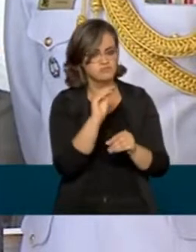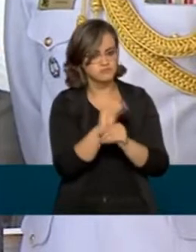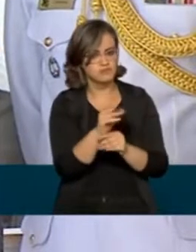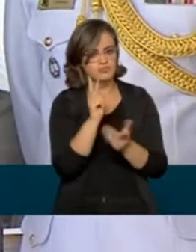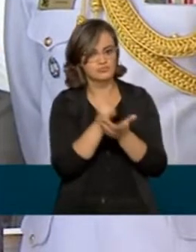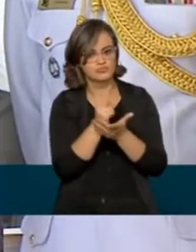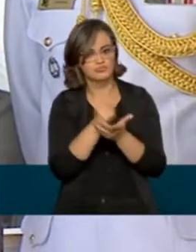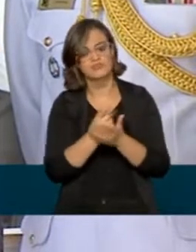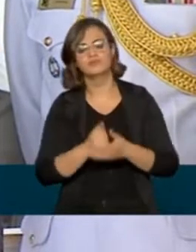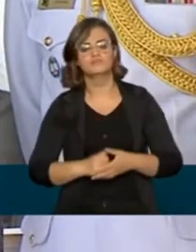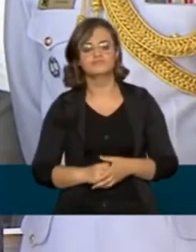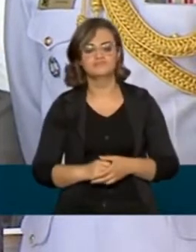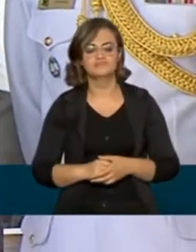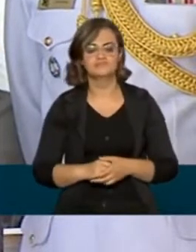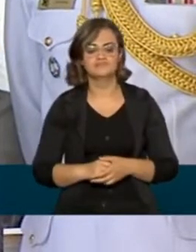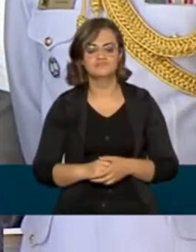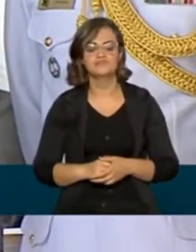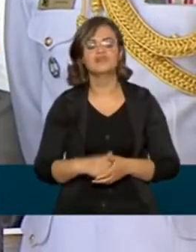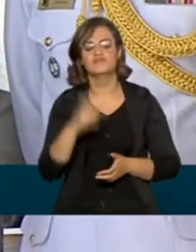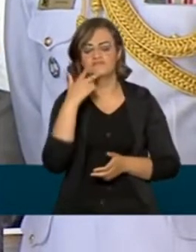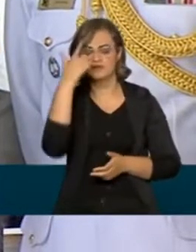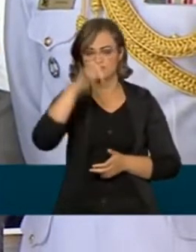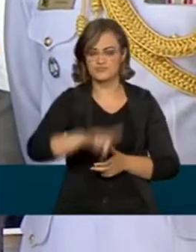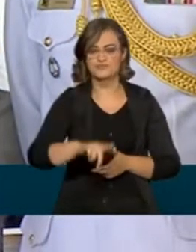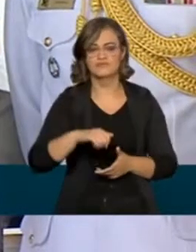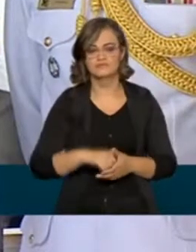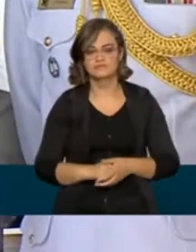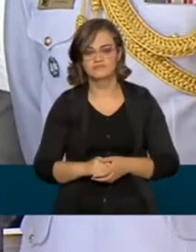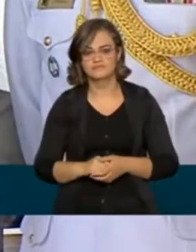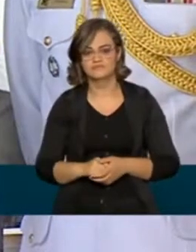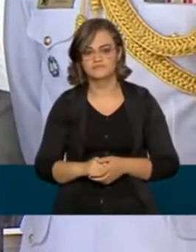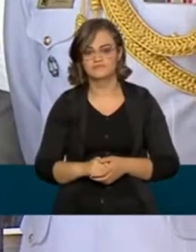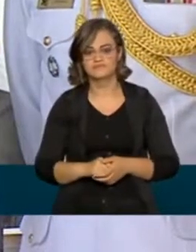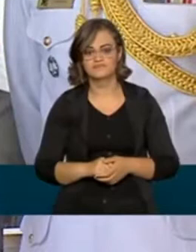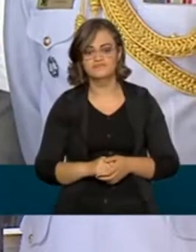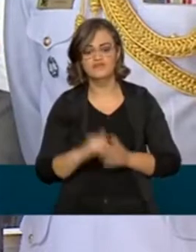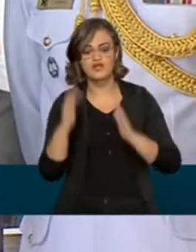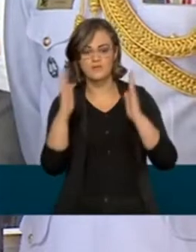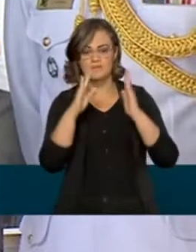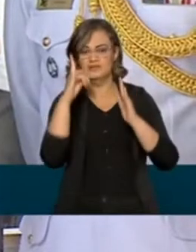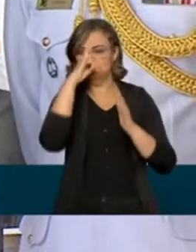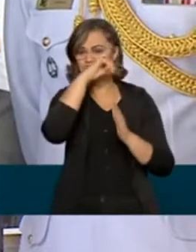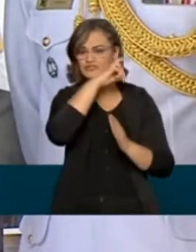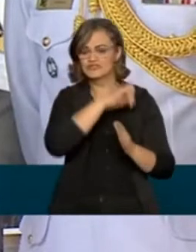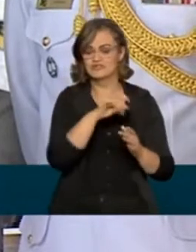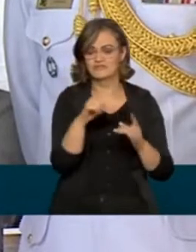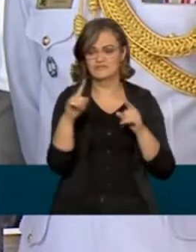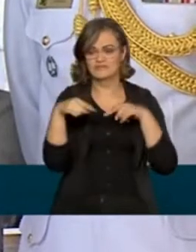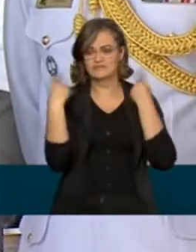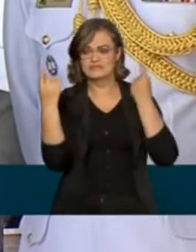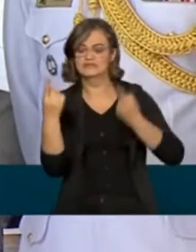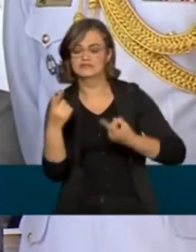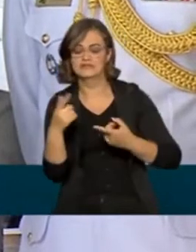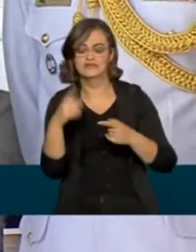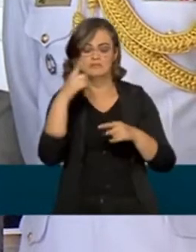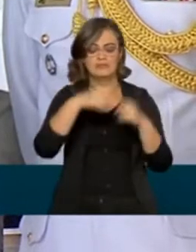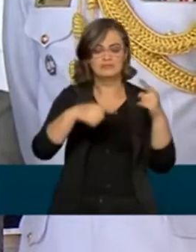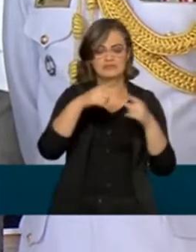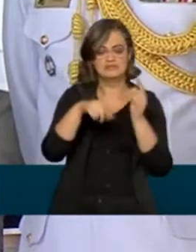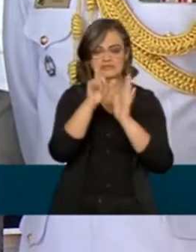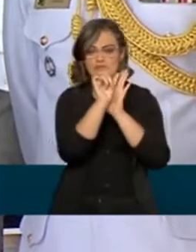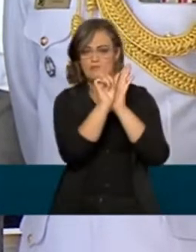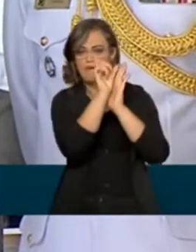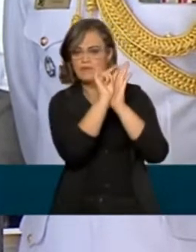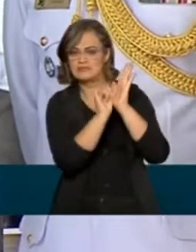sentido, reitero a crença de que, nos momentos de desafio de toda a ordem e de restrições